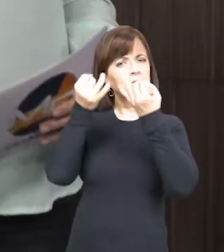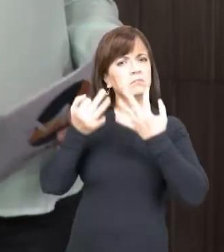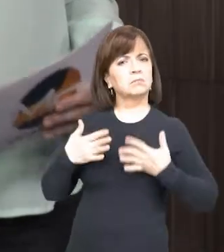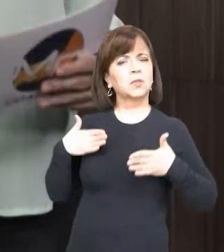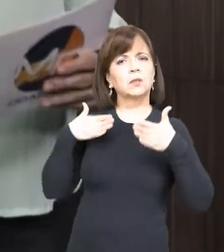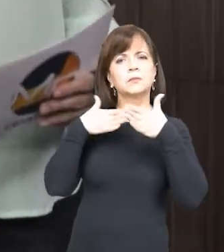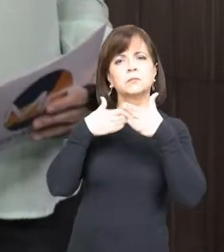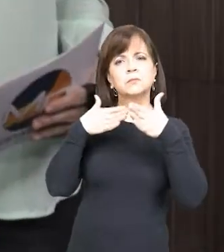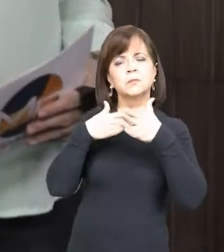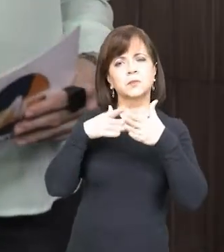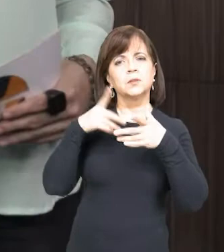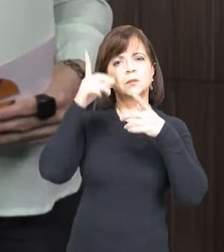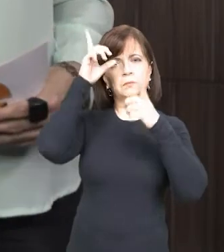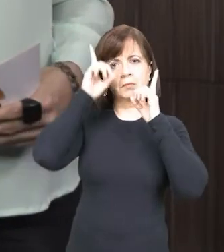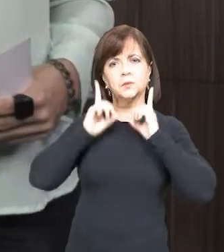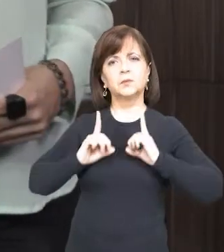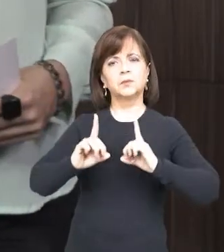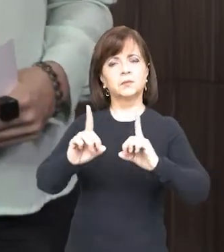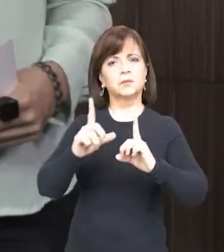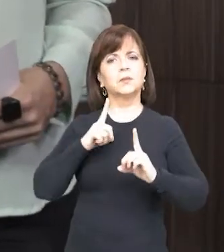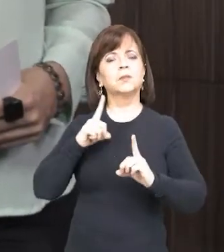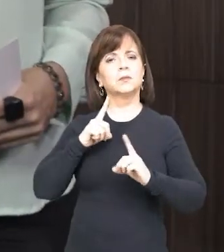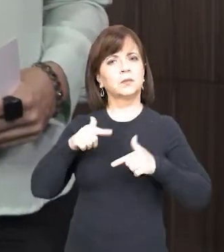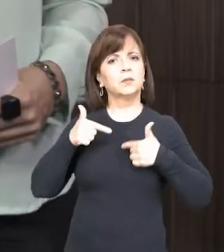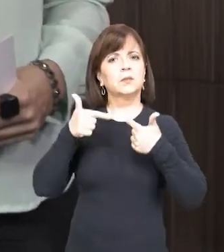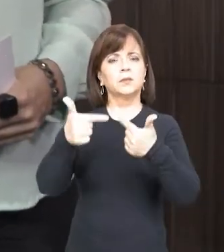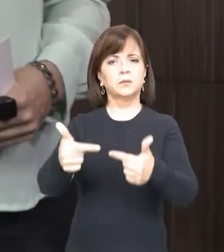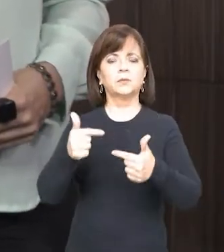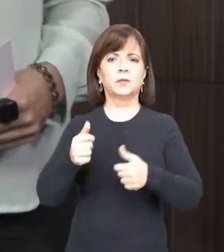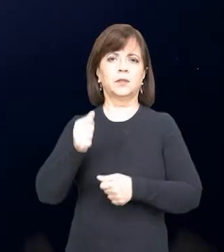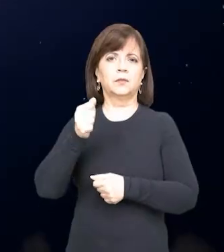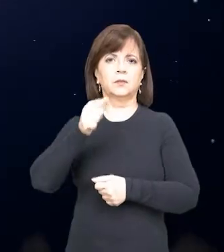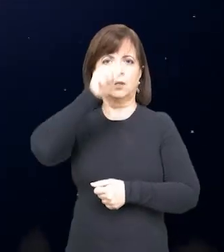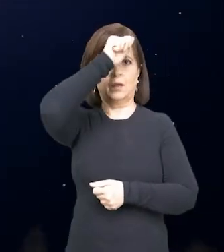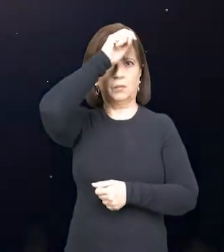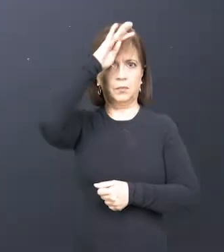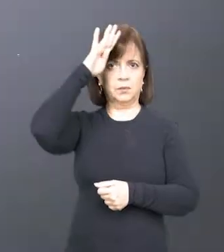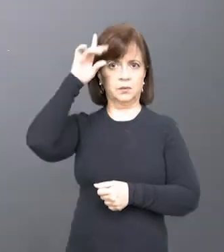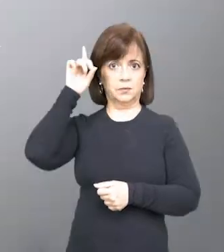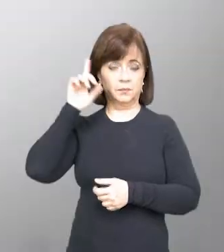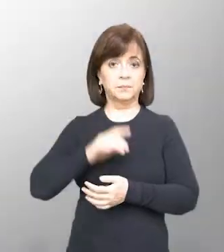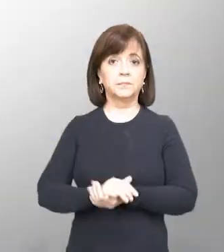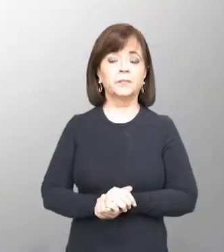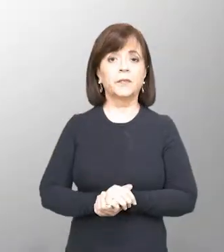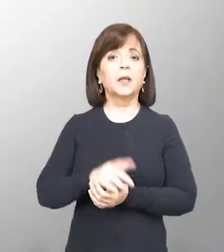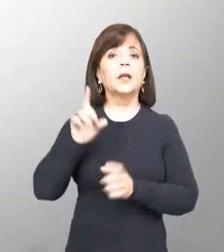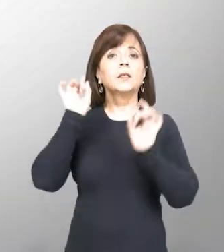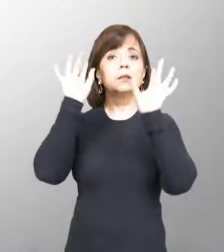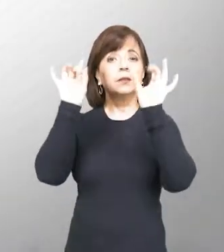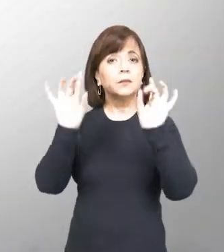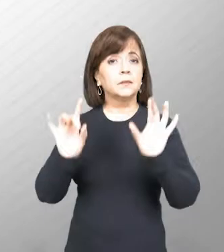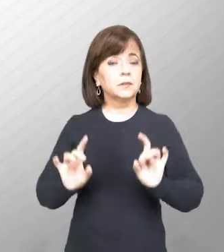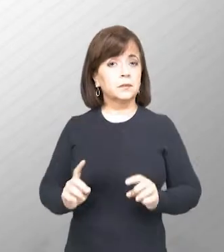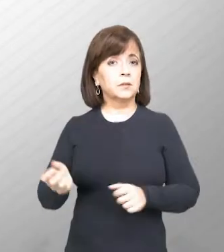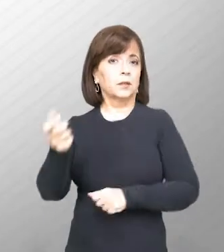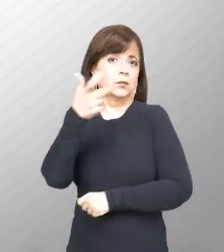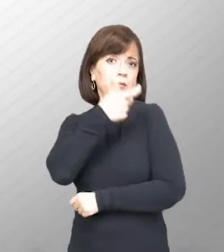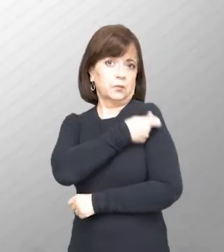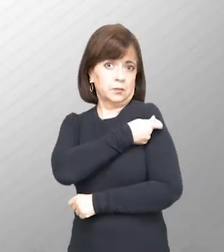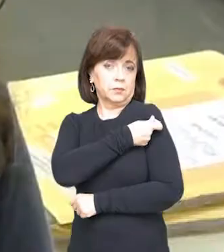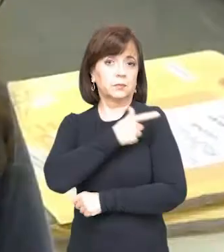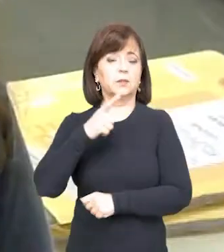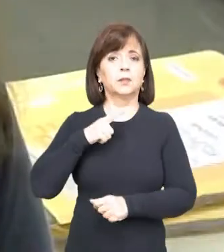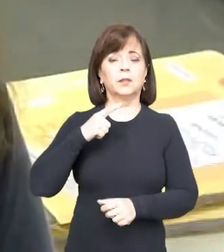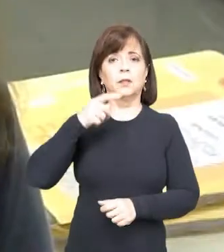pode precisar enfrentar no processo de alfabetização. No quadro especial Vacinação, a promotora de justiça